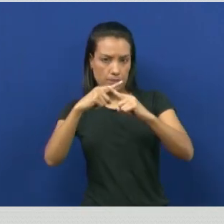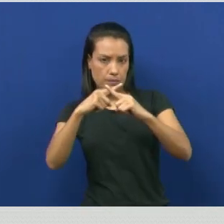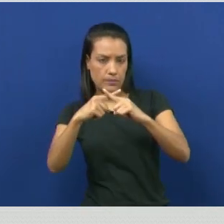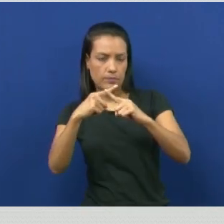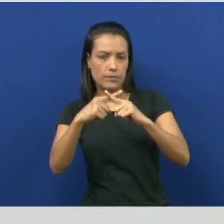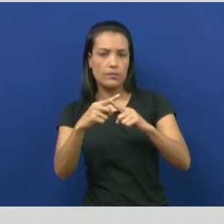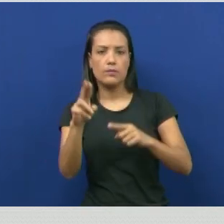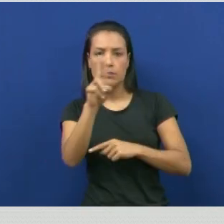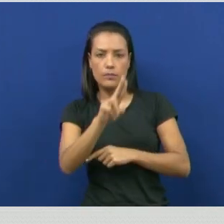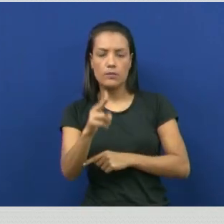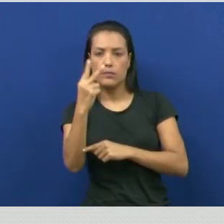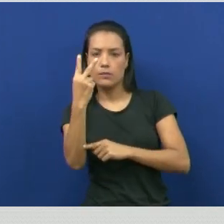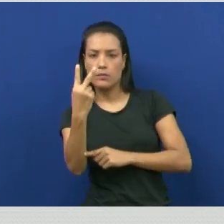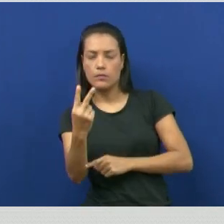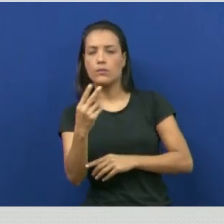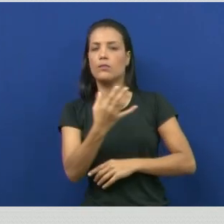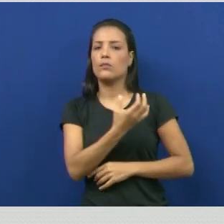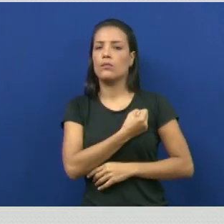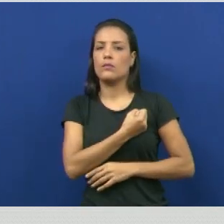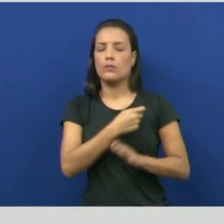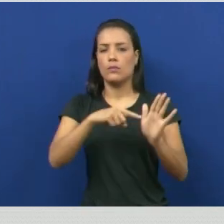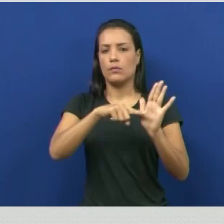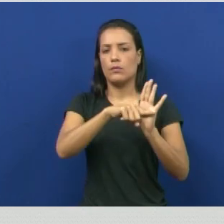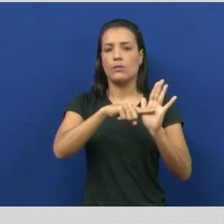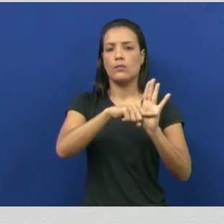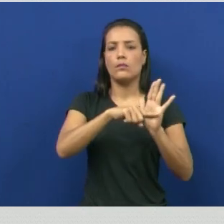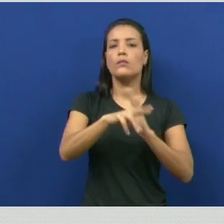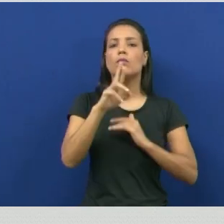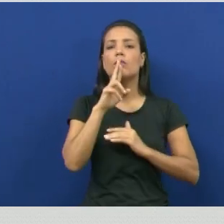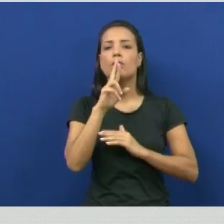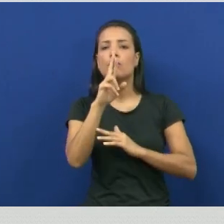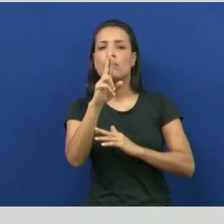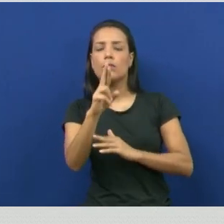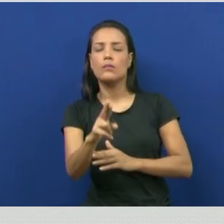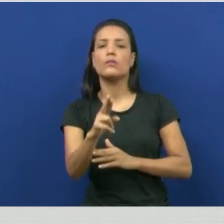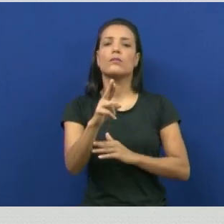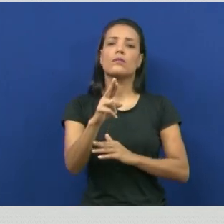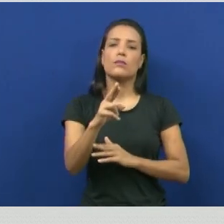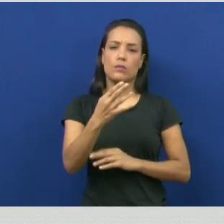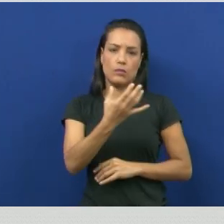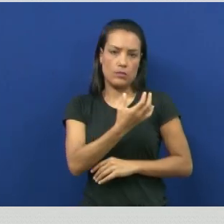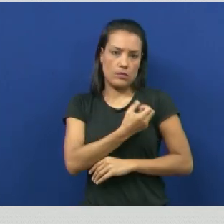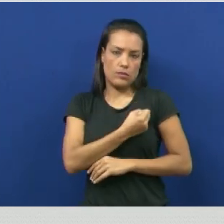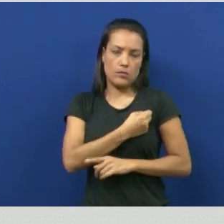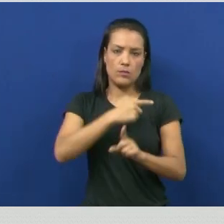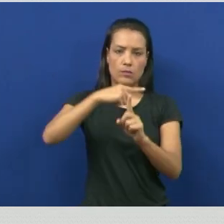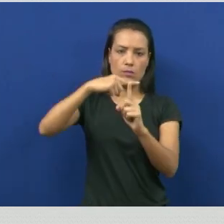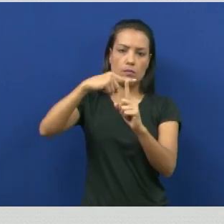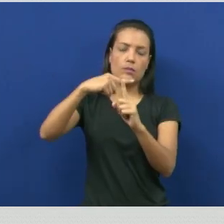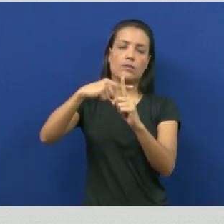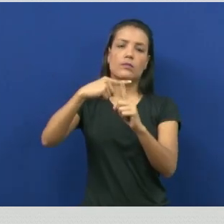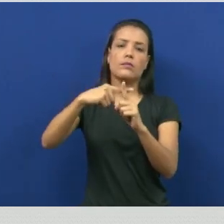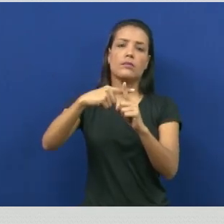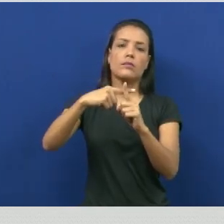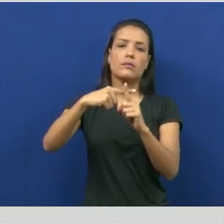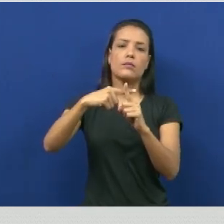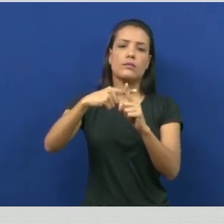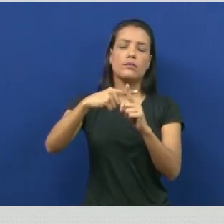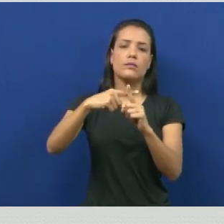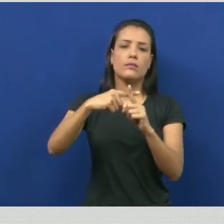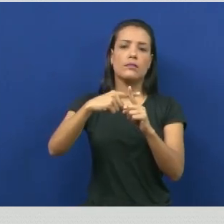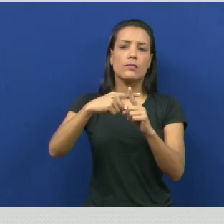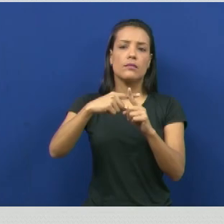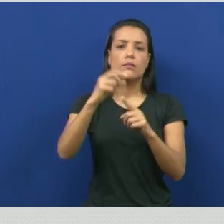são negativos sempre vai resultar no número positivo. Então, mesmo eles tendo os 2 números tendo o